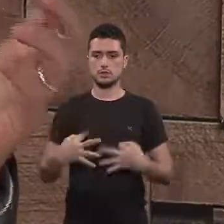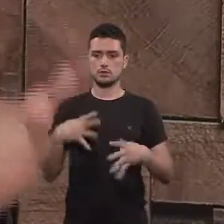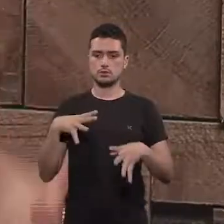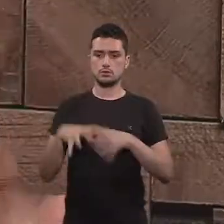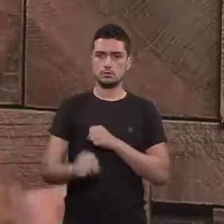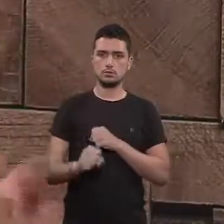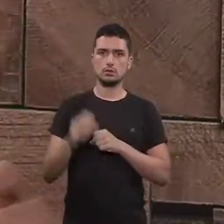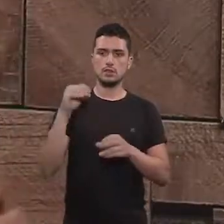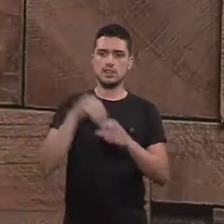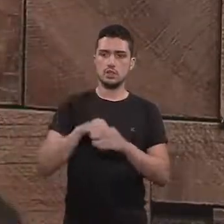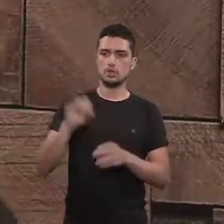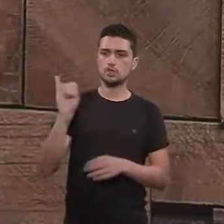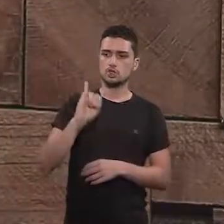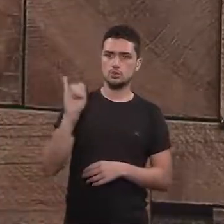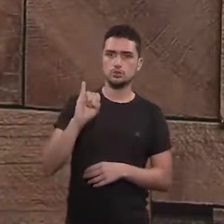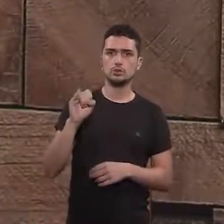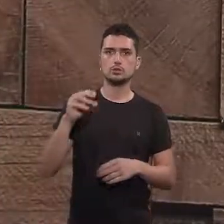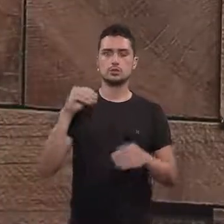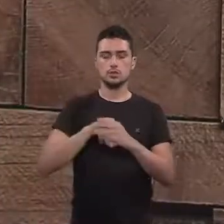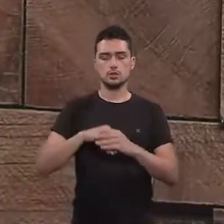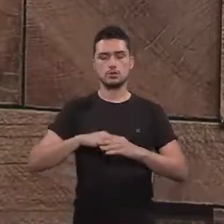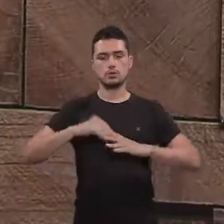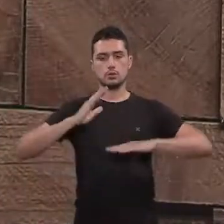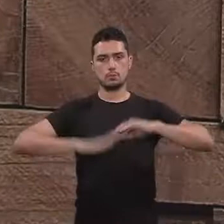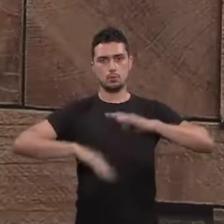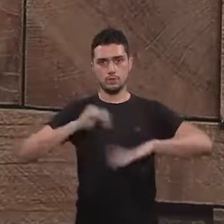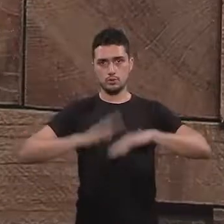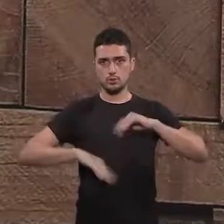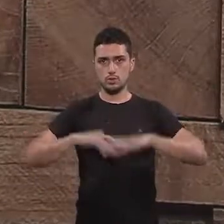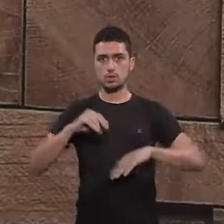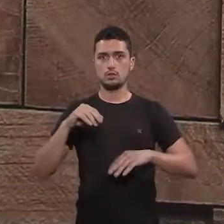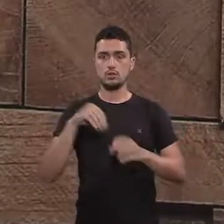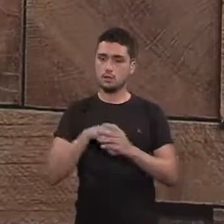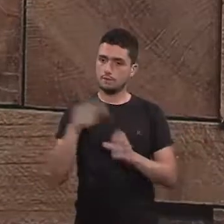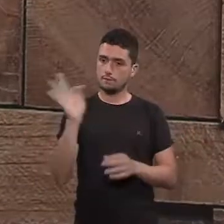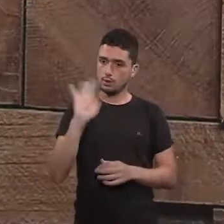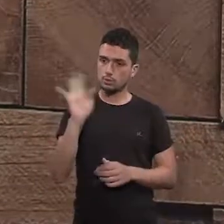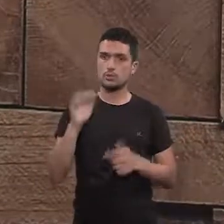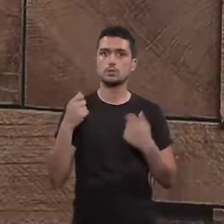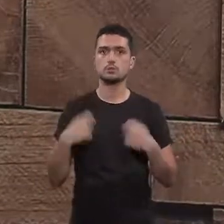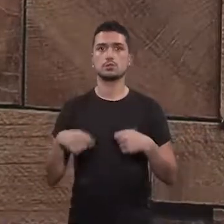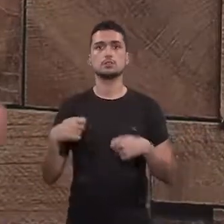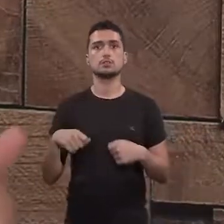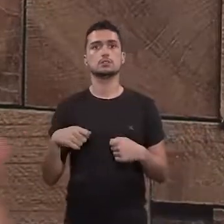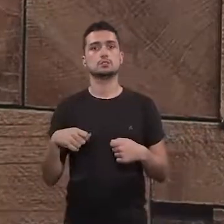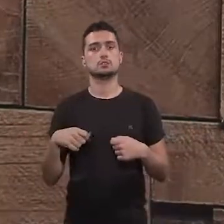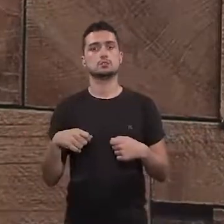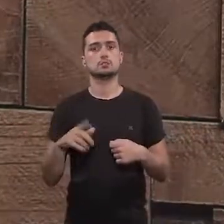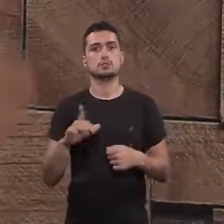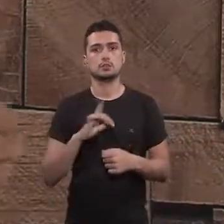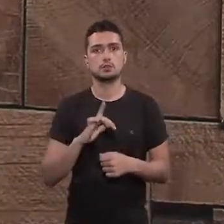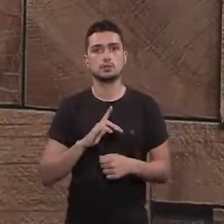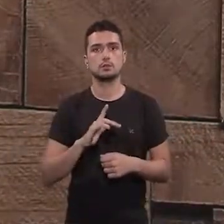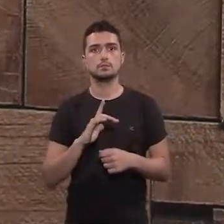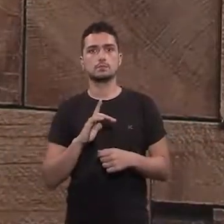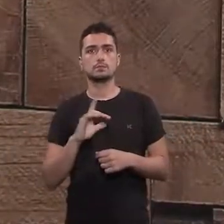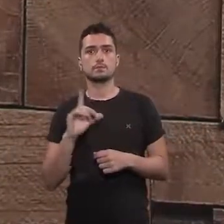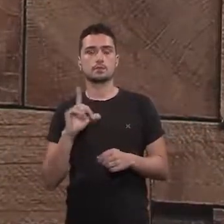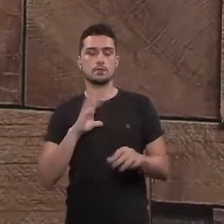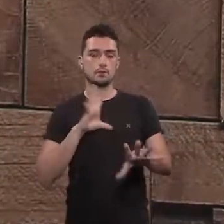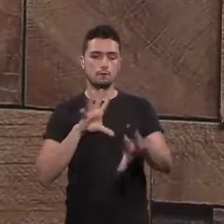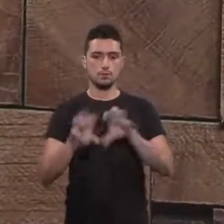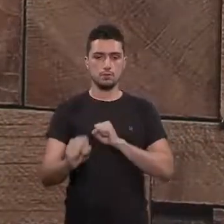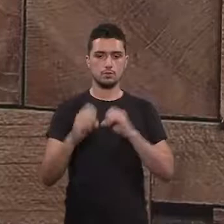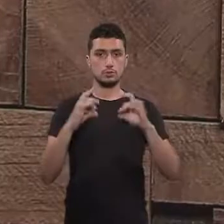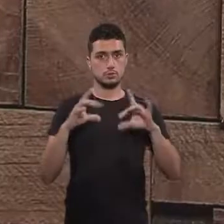âmbito de uma instituição, do ponto de vista profissional, é preciso que tenha um critério, digamos assim, que o mínimo que seja que a pessoa tenha uma